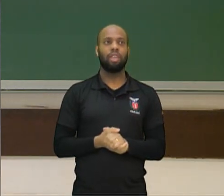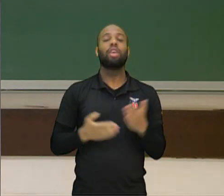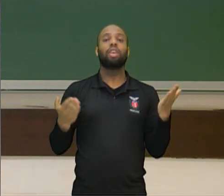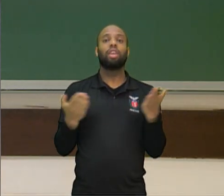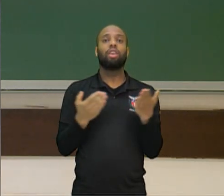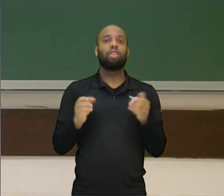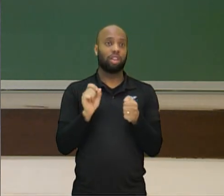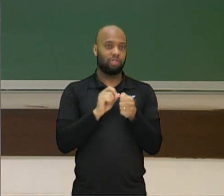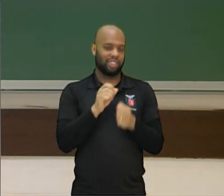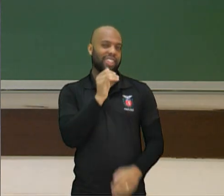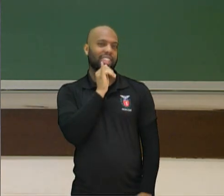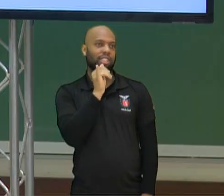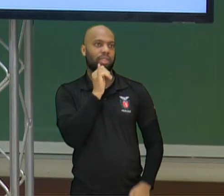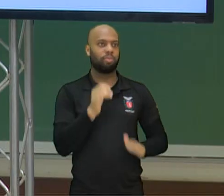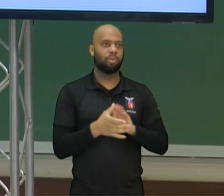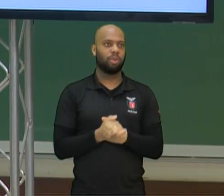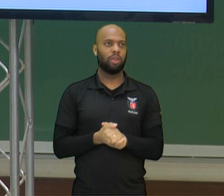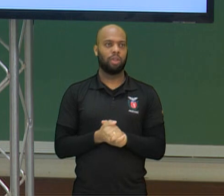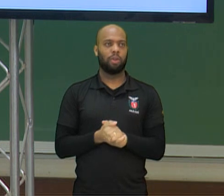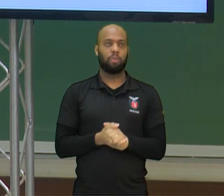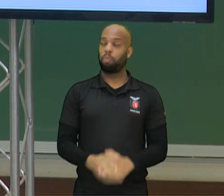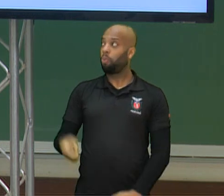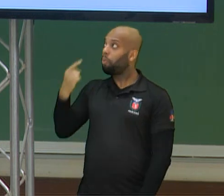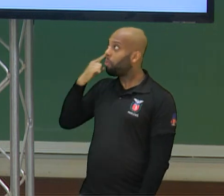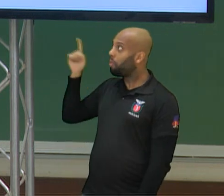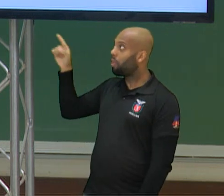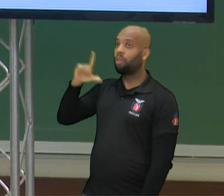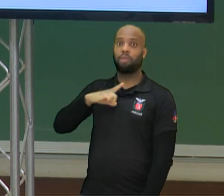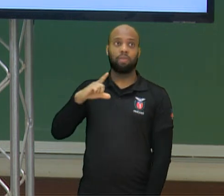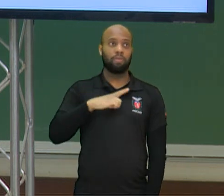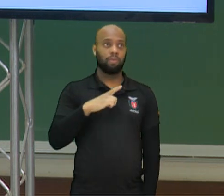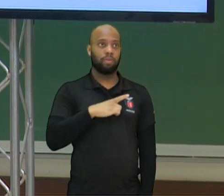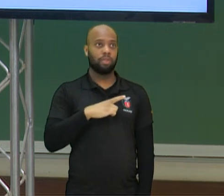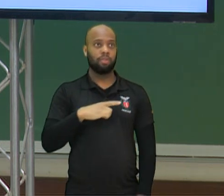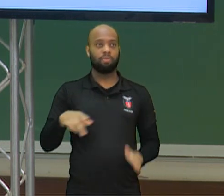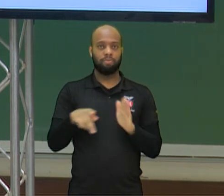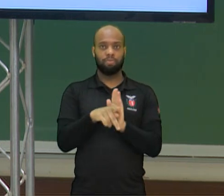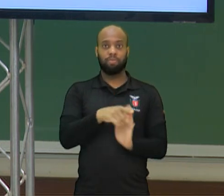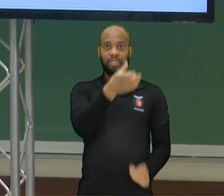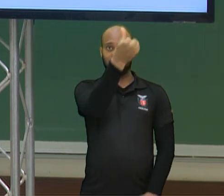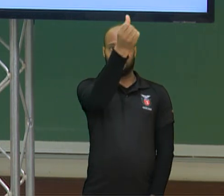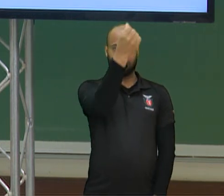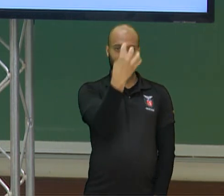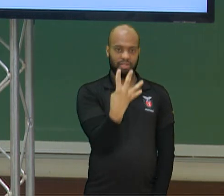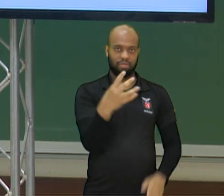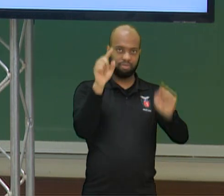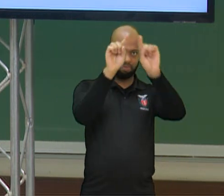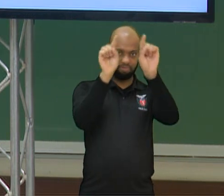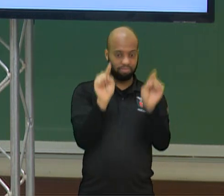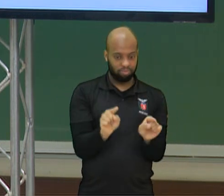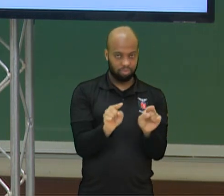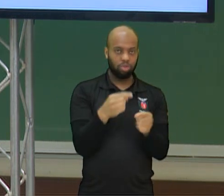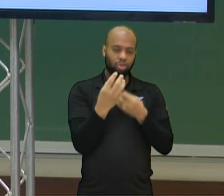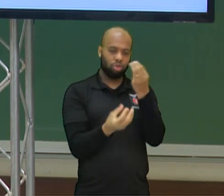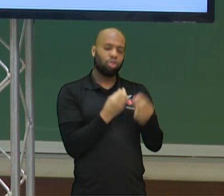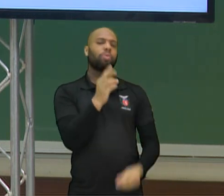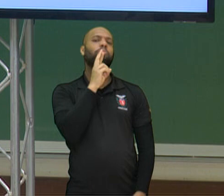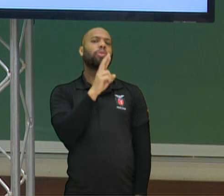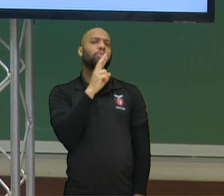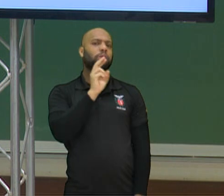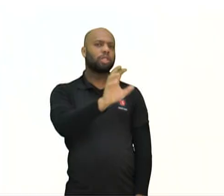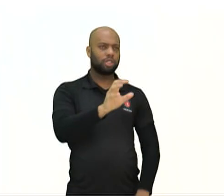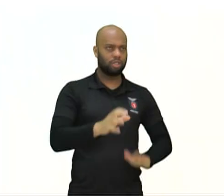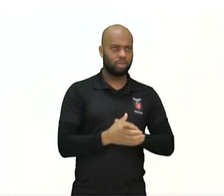Vamos fazer um exemplo? Então, aqui eu tenho binomial de 6 sobre 3. Como que a gente